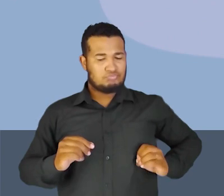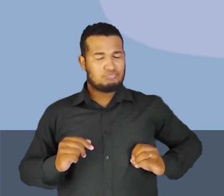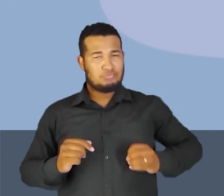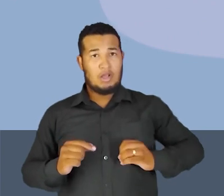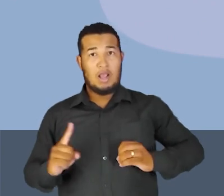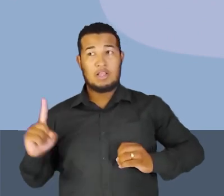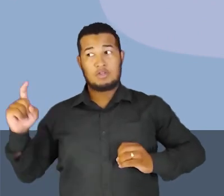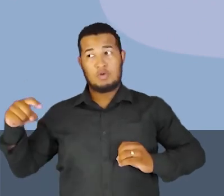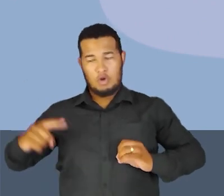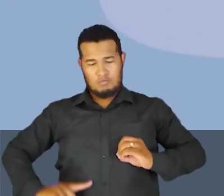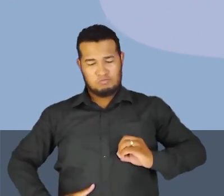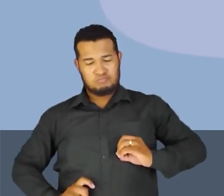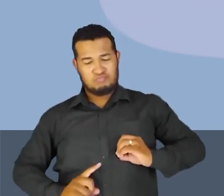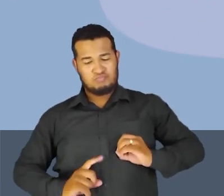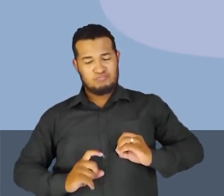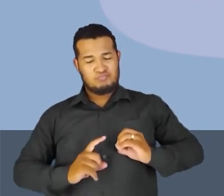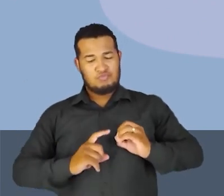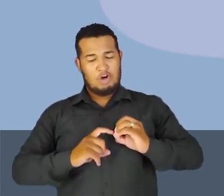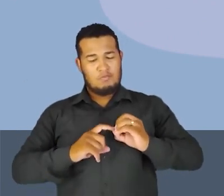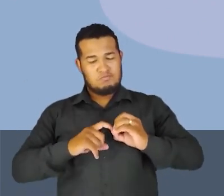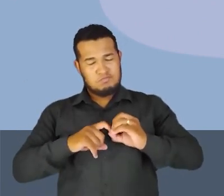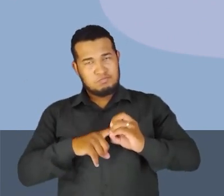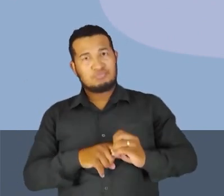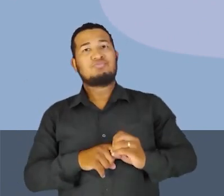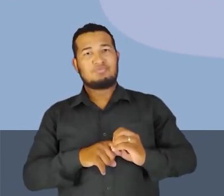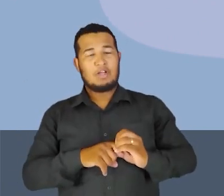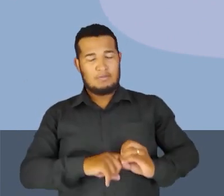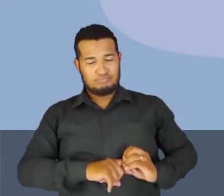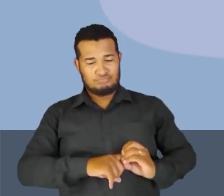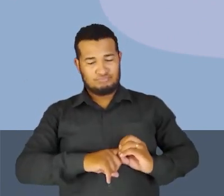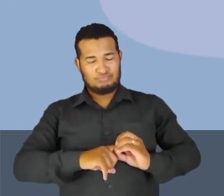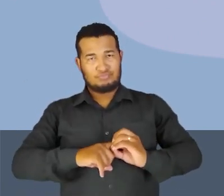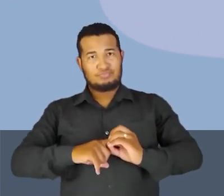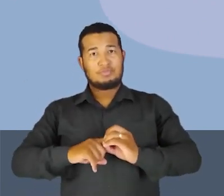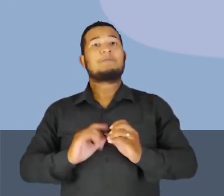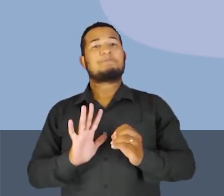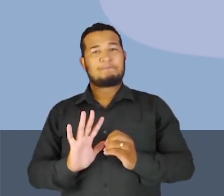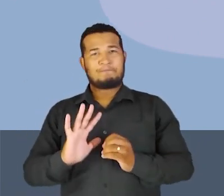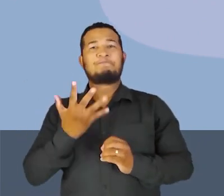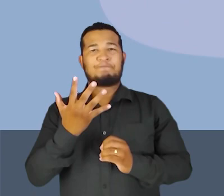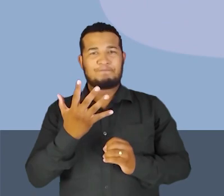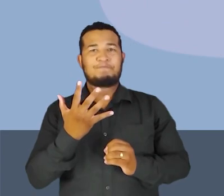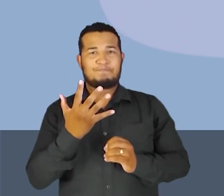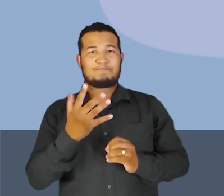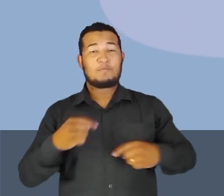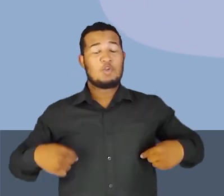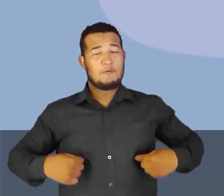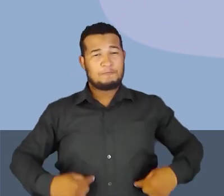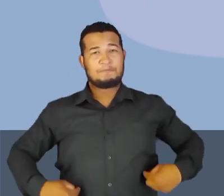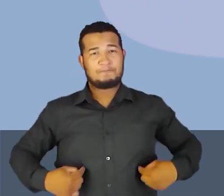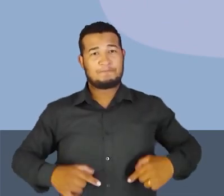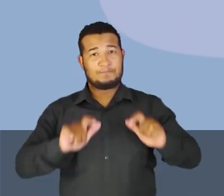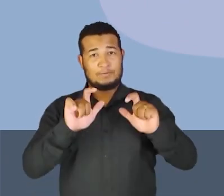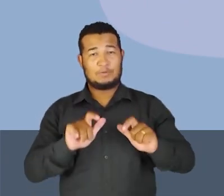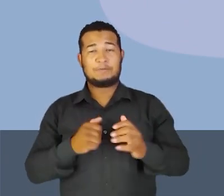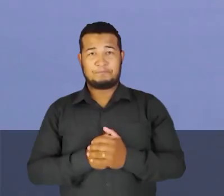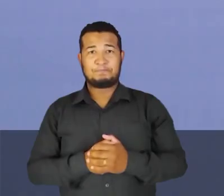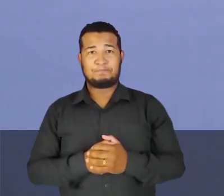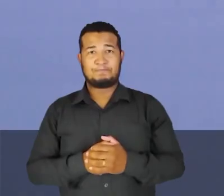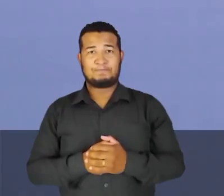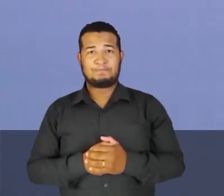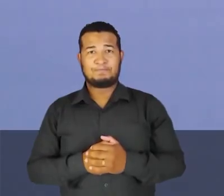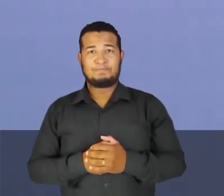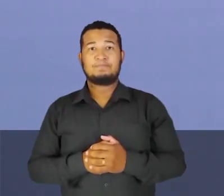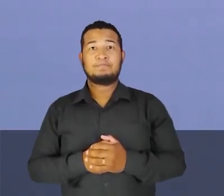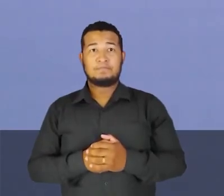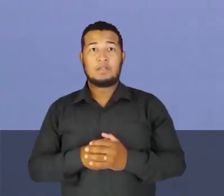o espermatozoide, subindo lá pelo útero, ele vai encontrar o óvulo nas trompas de Falópio. Ok? Volta para cá.